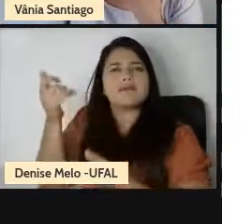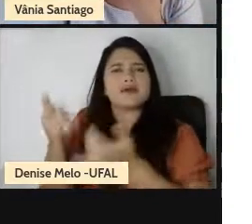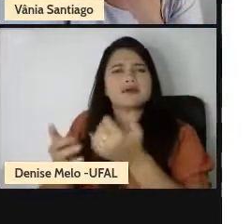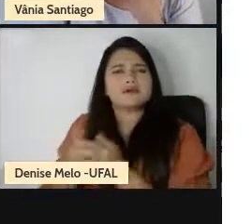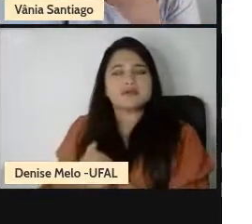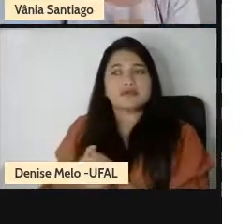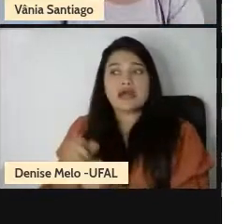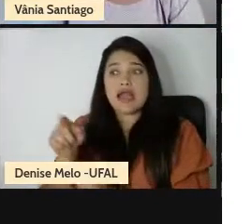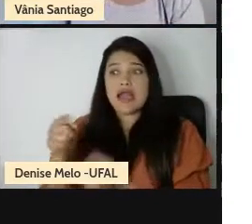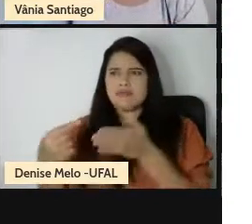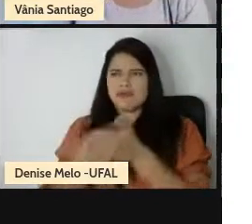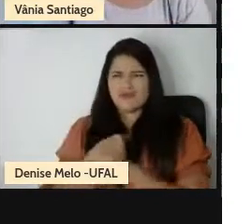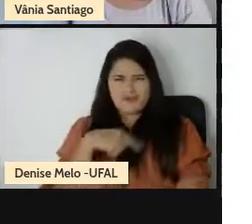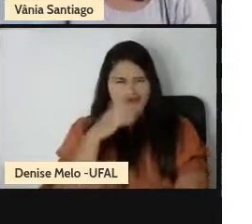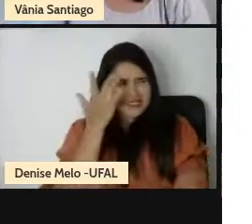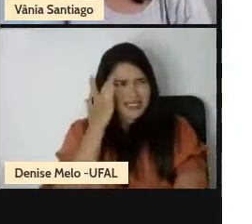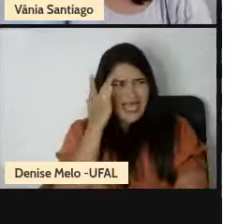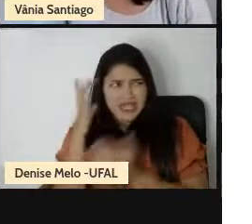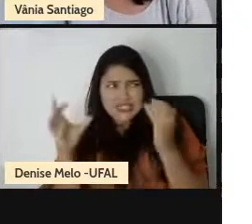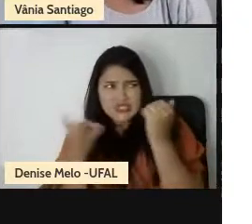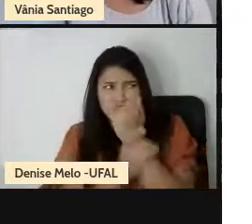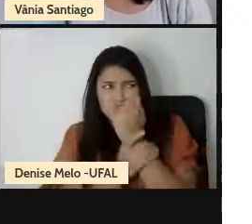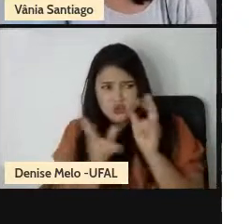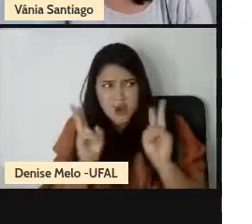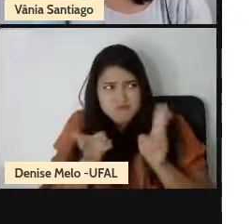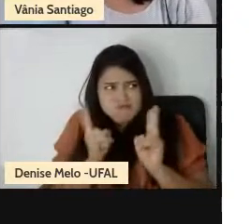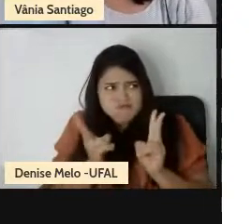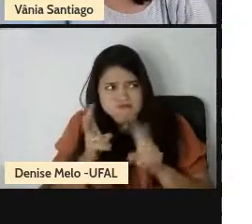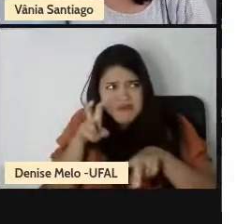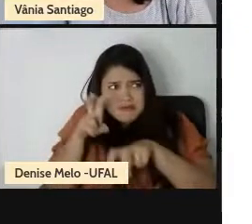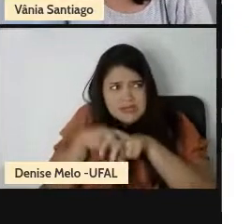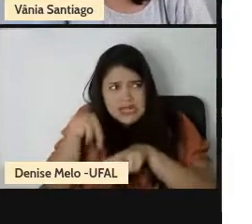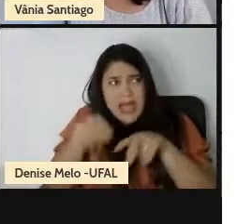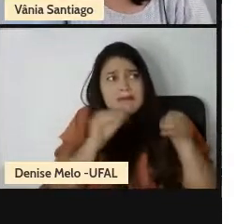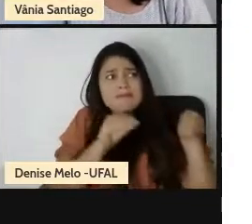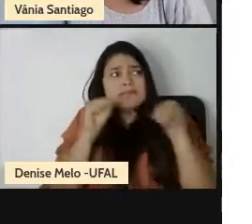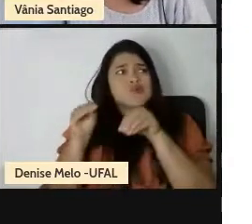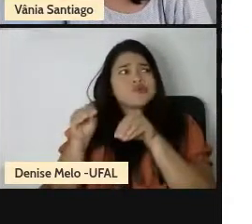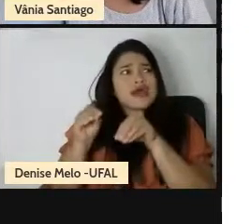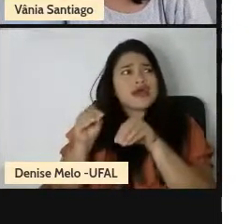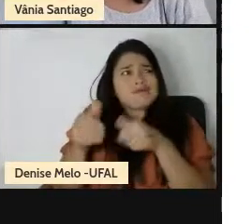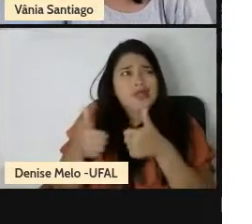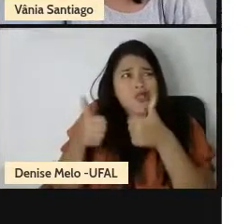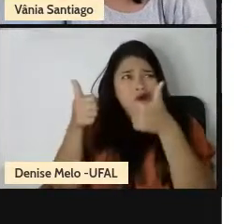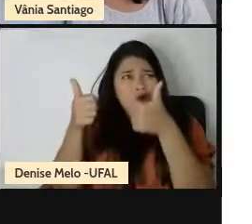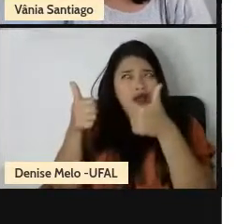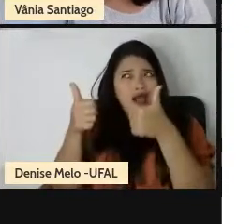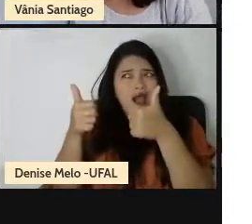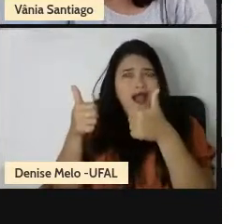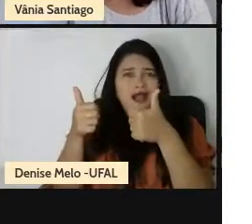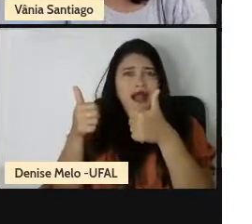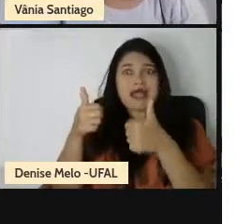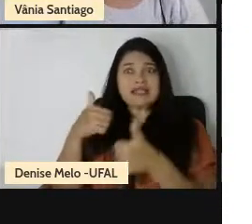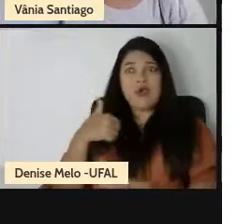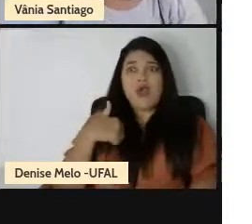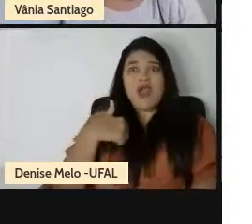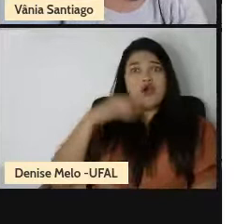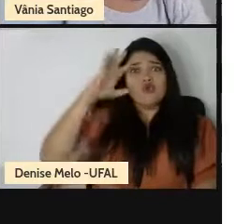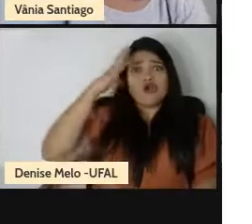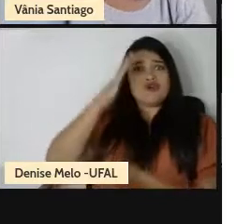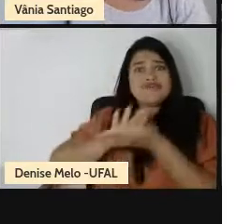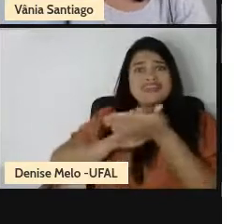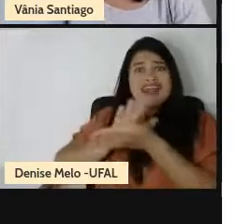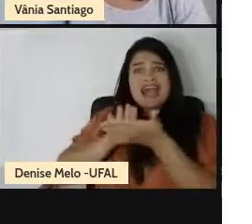seguro a gente continuar aqui ou a gente muda de lugar? E eu decidi, não foi ela que decidiu, porque ela não